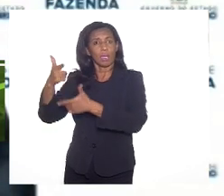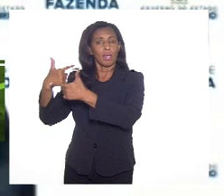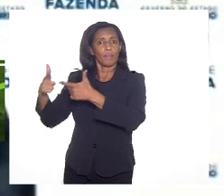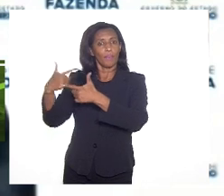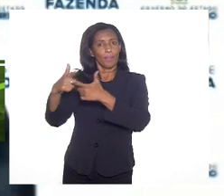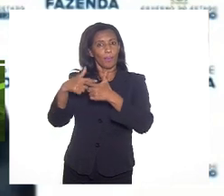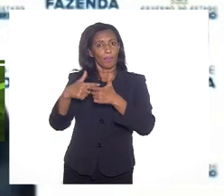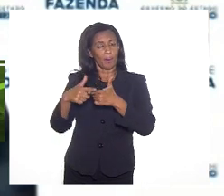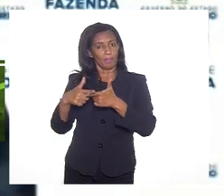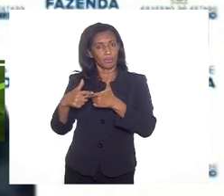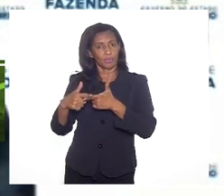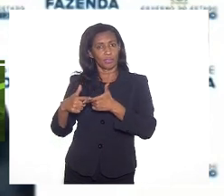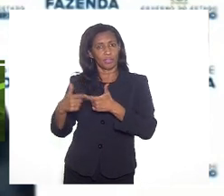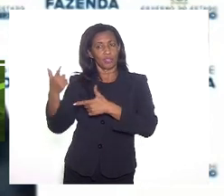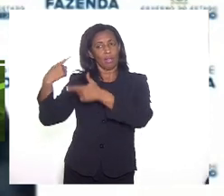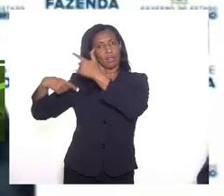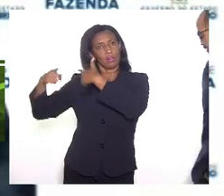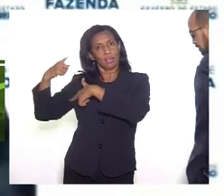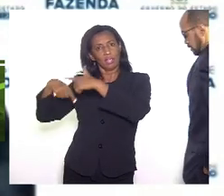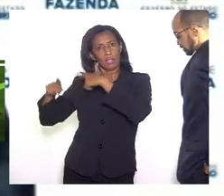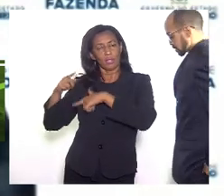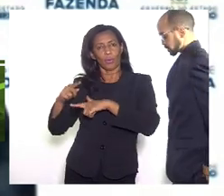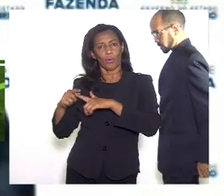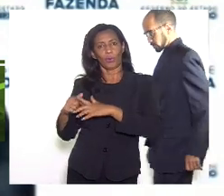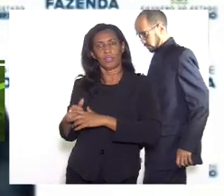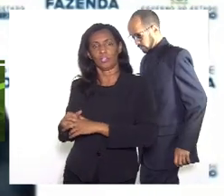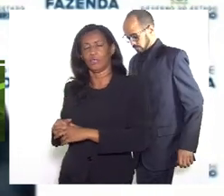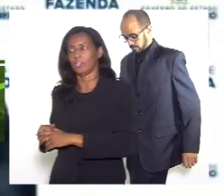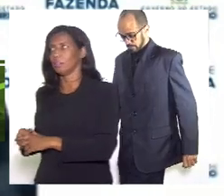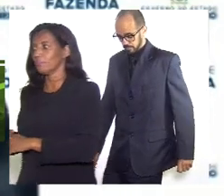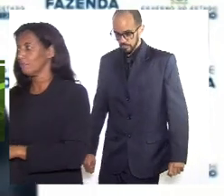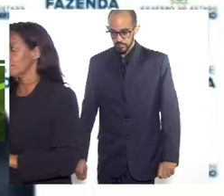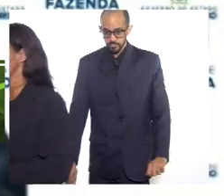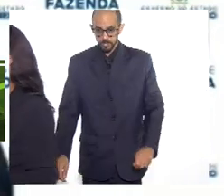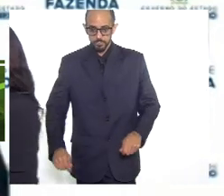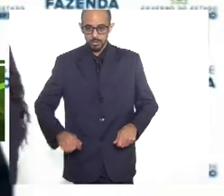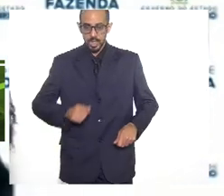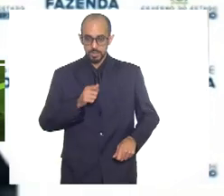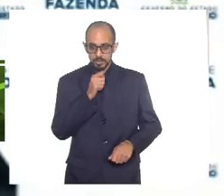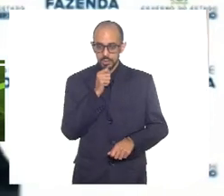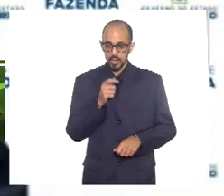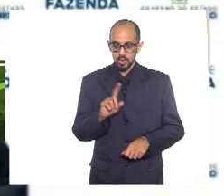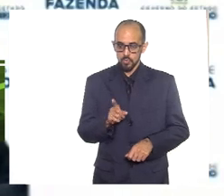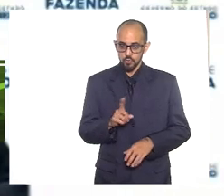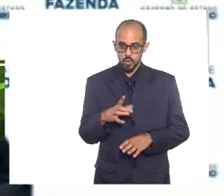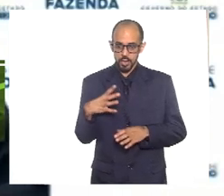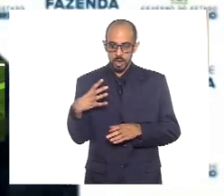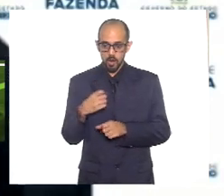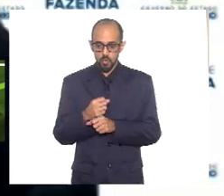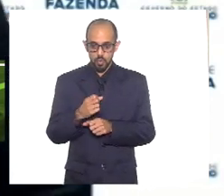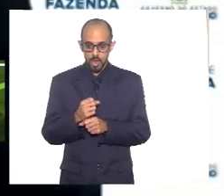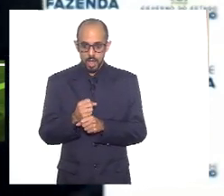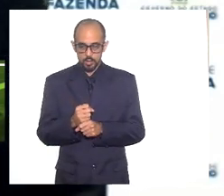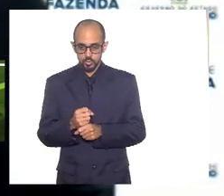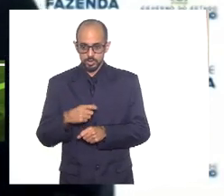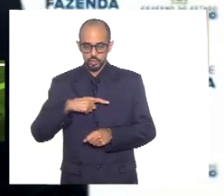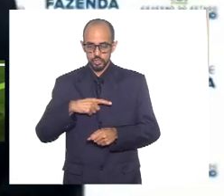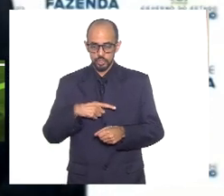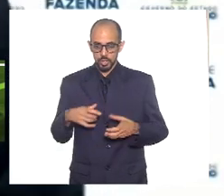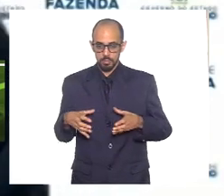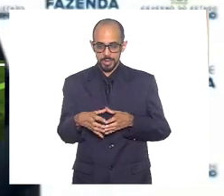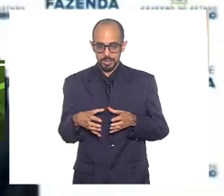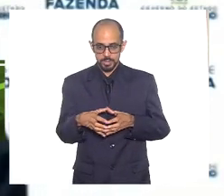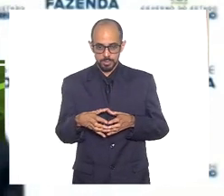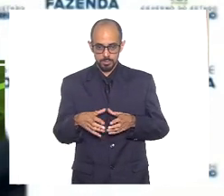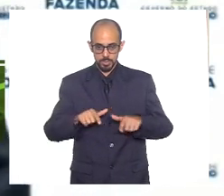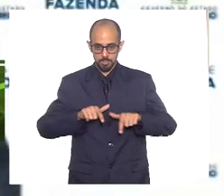em exercícios anteriores, mas ainda não foi depurado. Eu já tenho uma equipe aqui trabalhando para isso. A gente